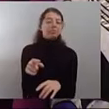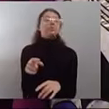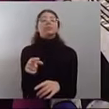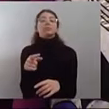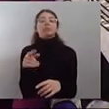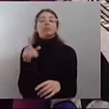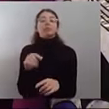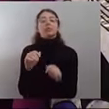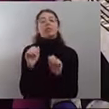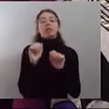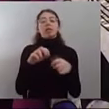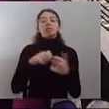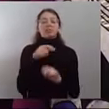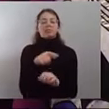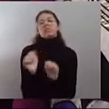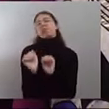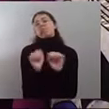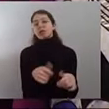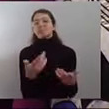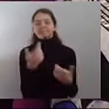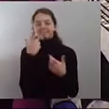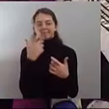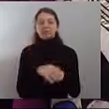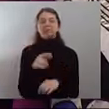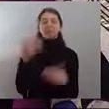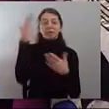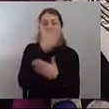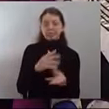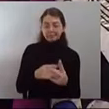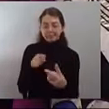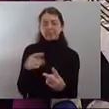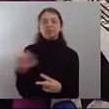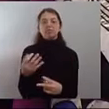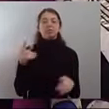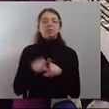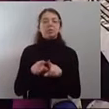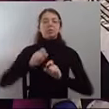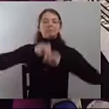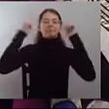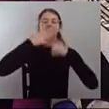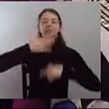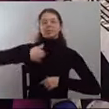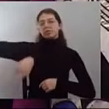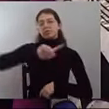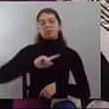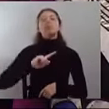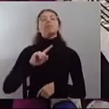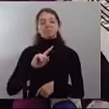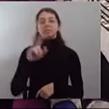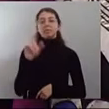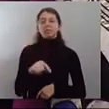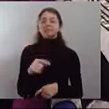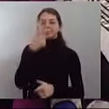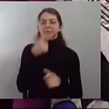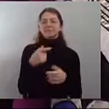por problemas como este. O que aconteceu naquelas noites deve ecoar como um alerta para todos nós, mas em particular para aqueles que têm seguido políticas que